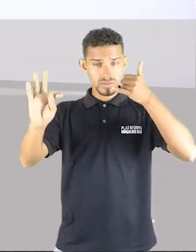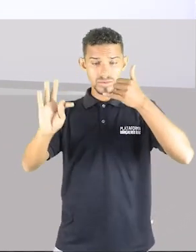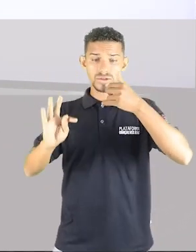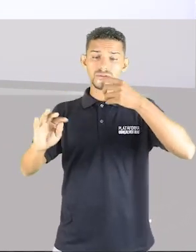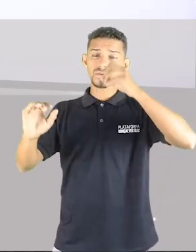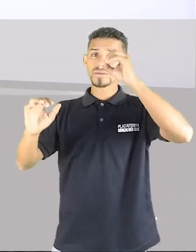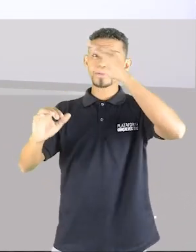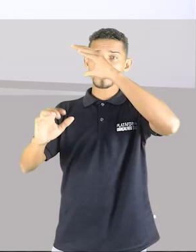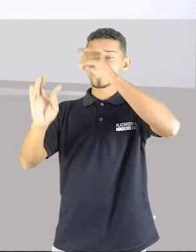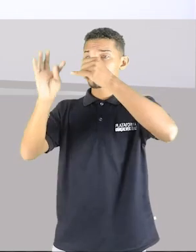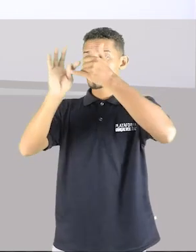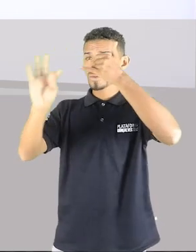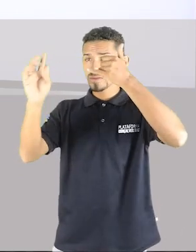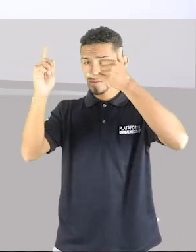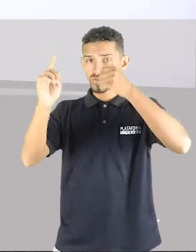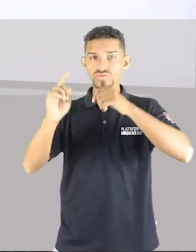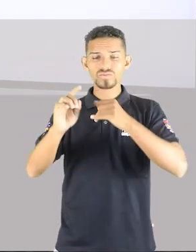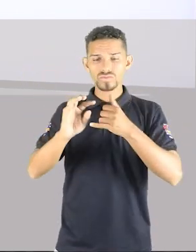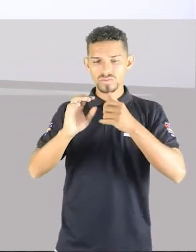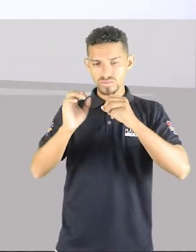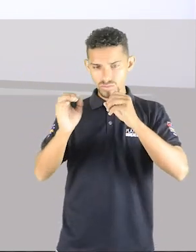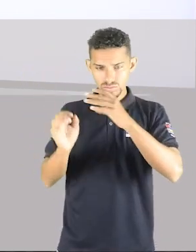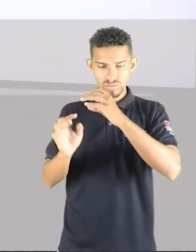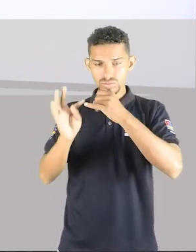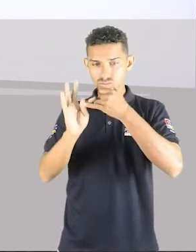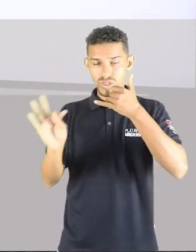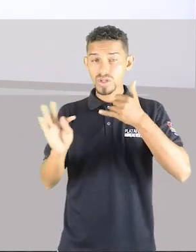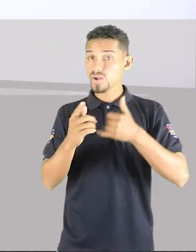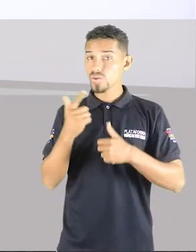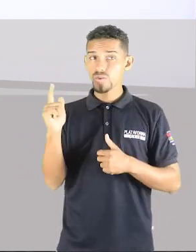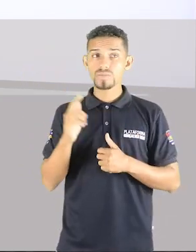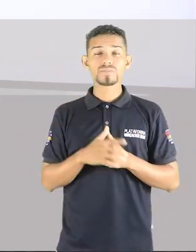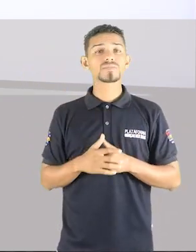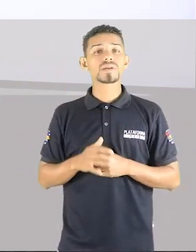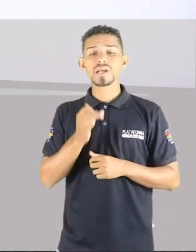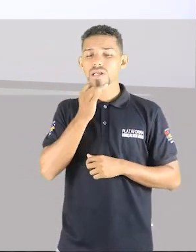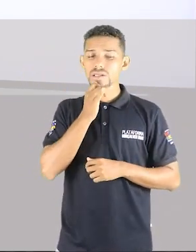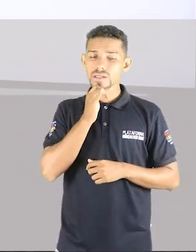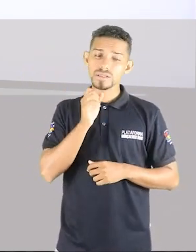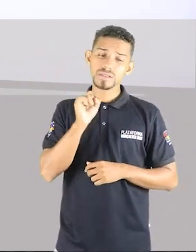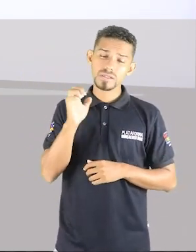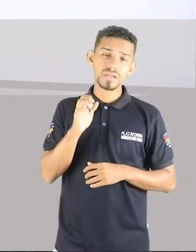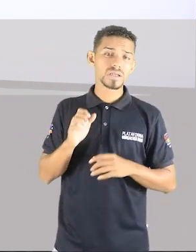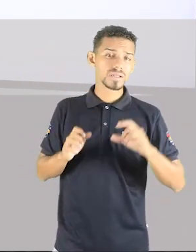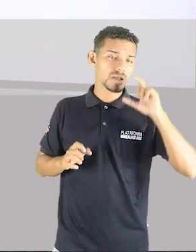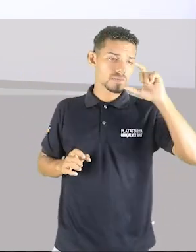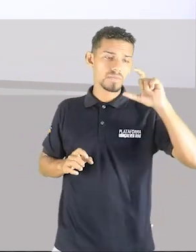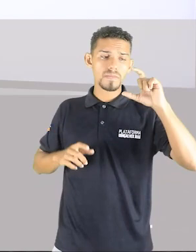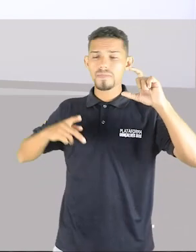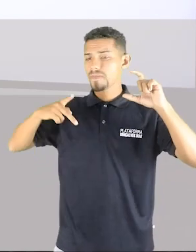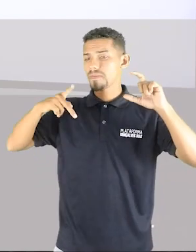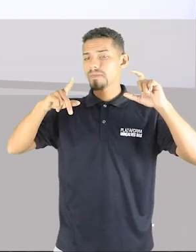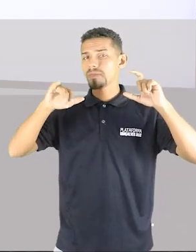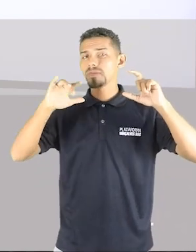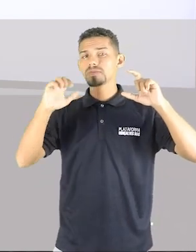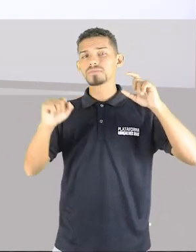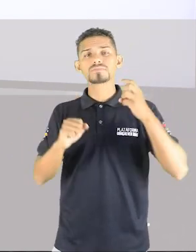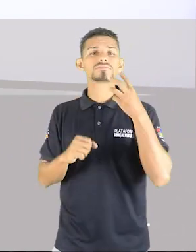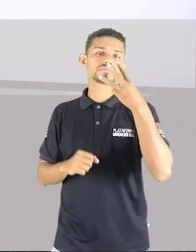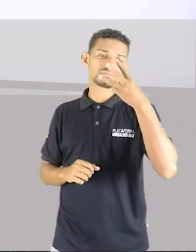tensão Tá divide a tipo se essa pilha fornecer 3